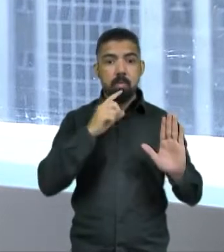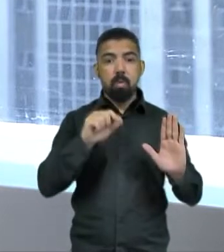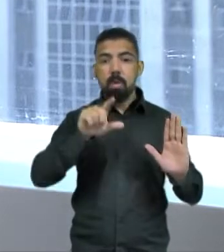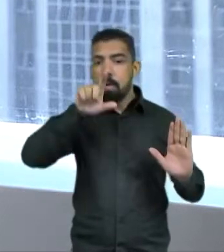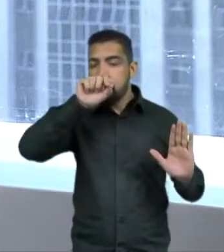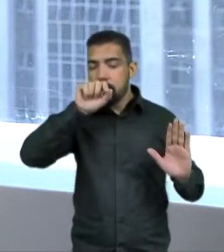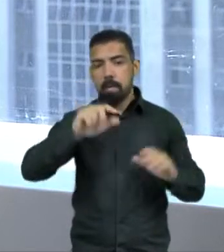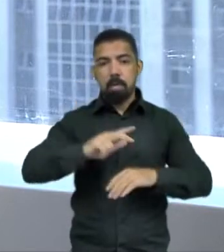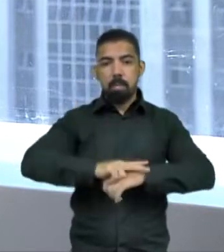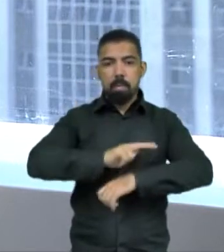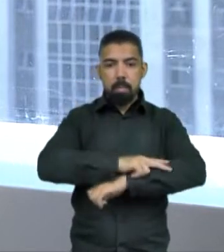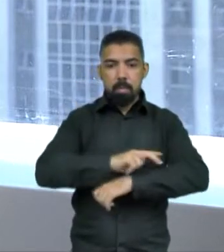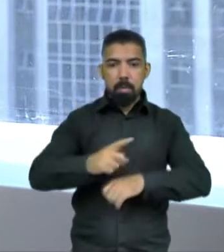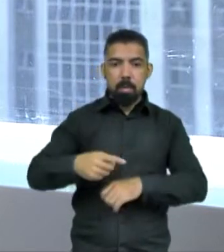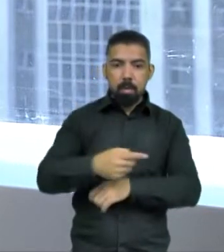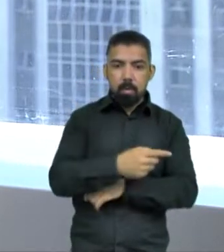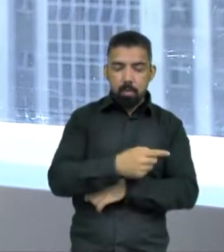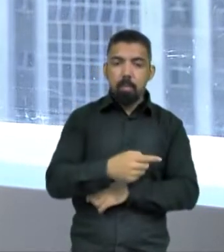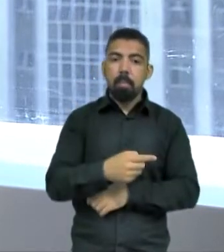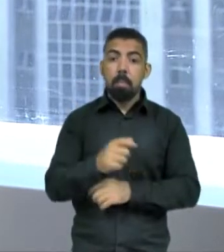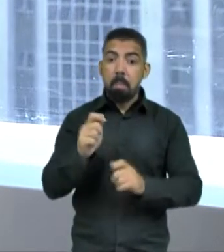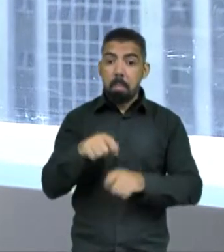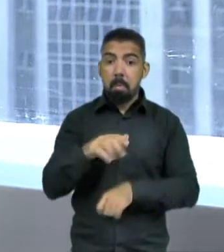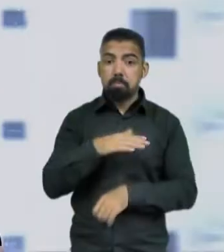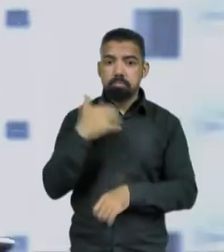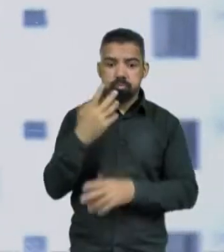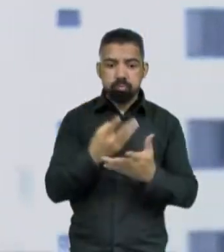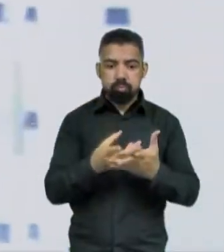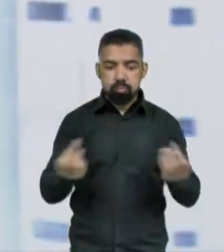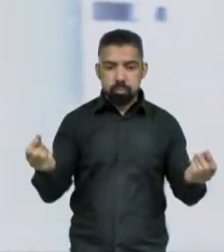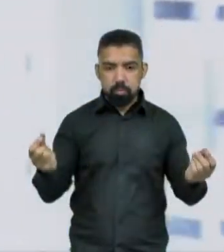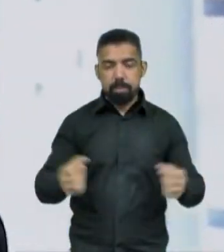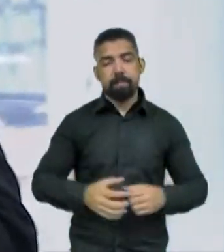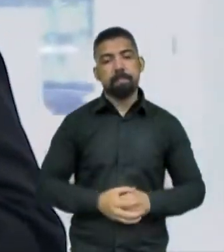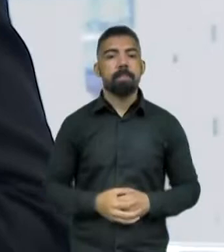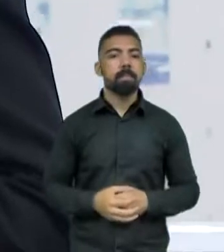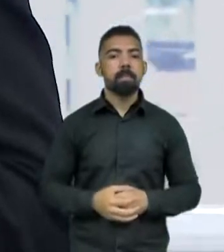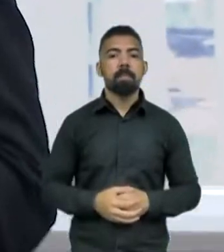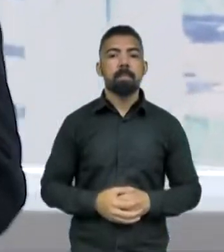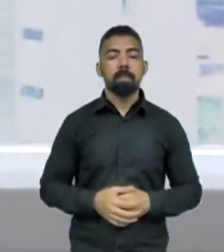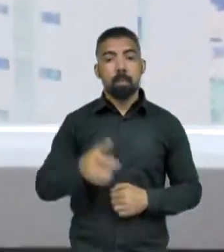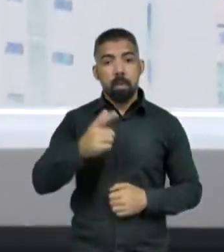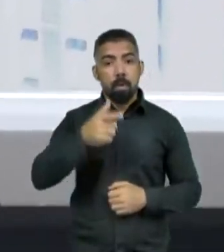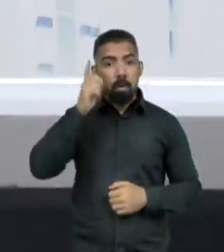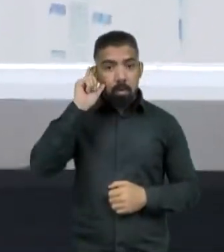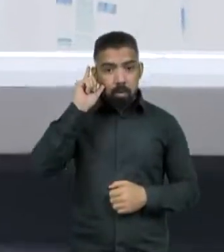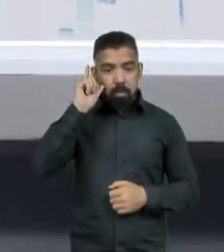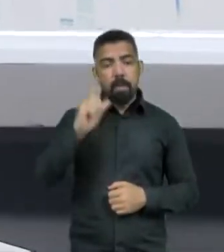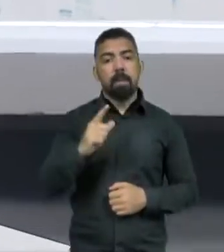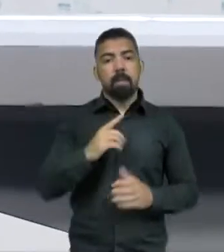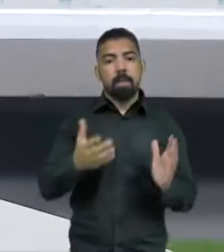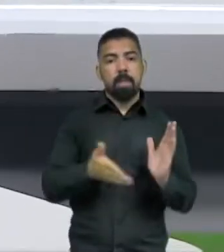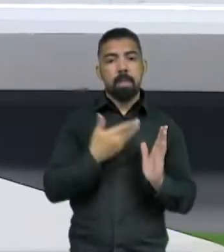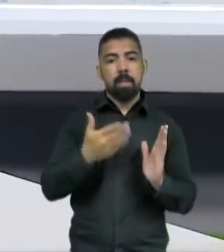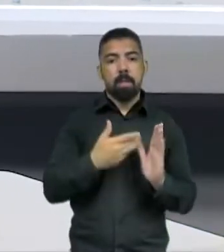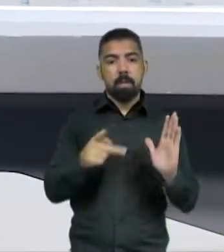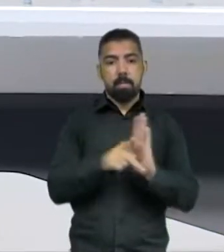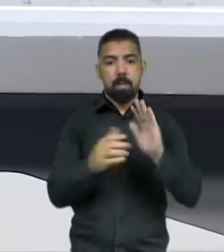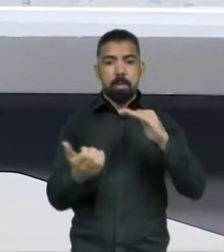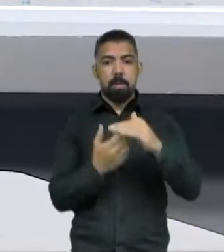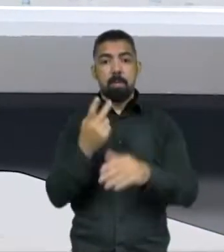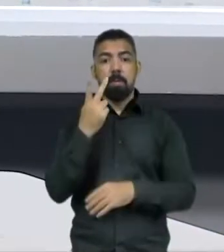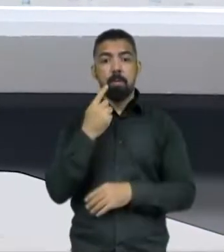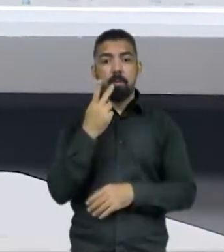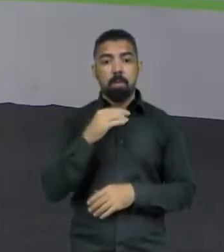anfíbios e répteis ameaçados de extinção. E foi lançado ontem a biografia do empresário cearense